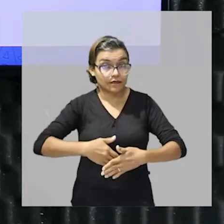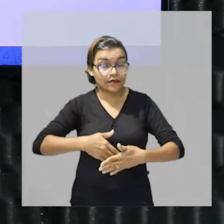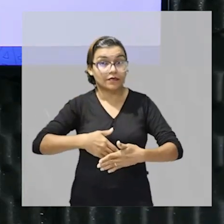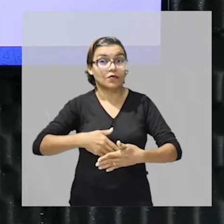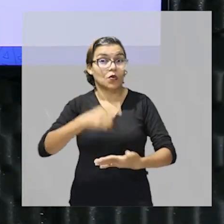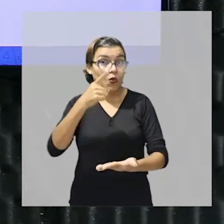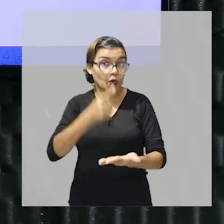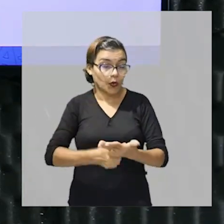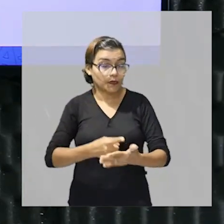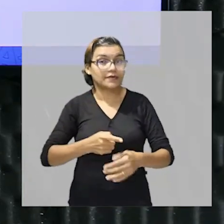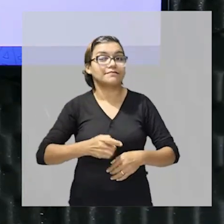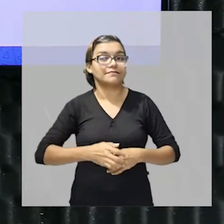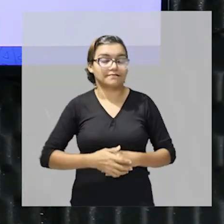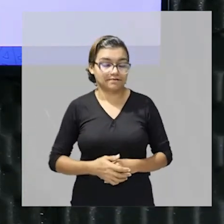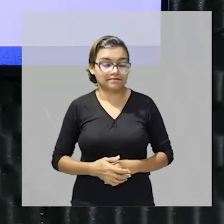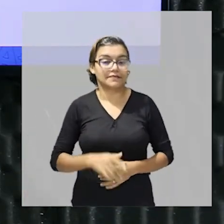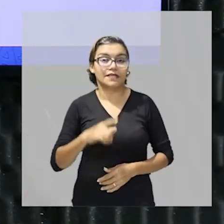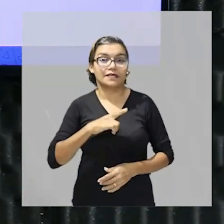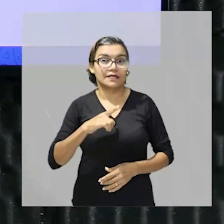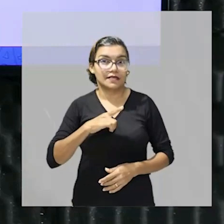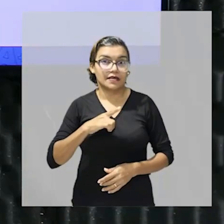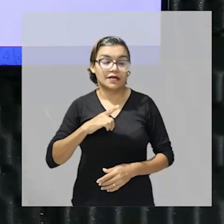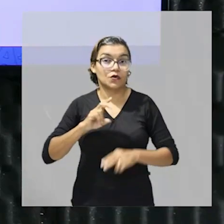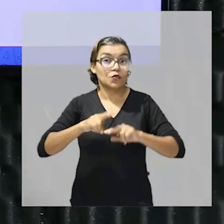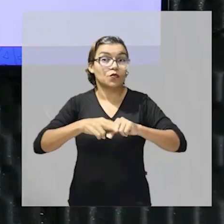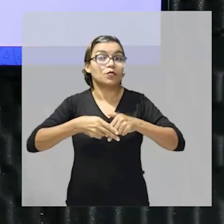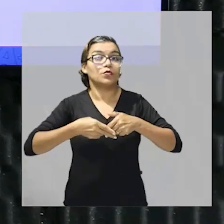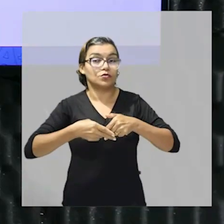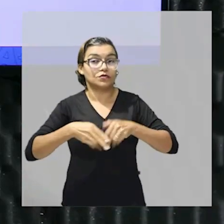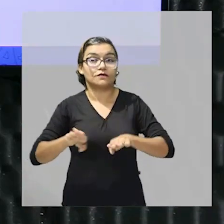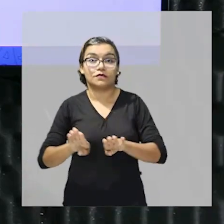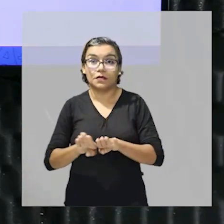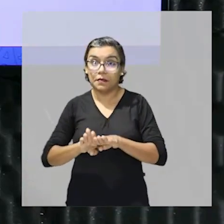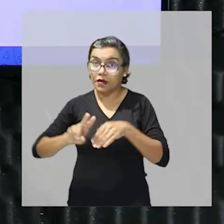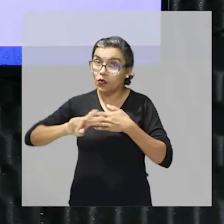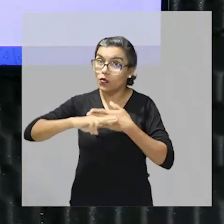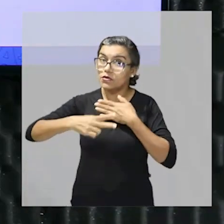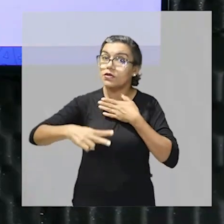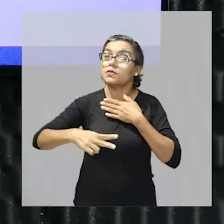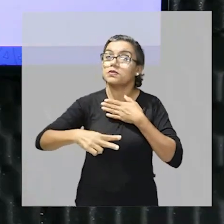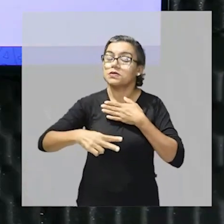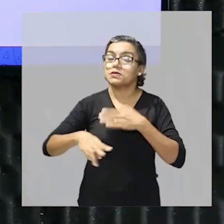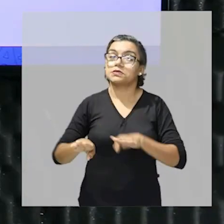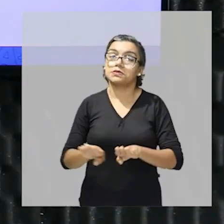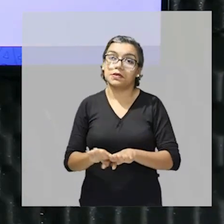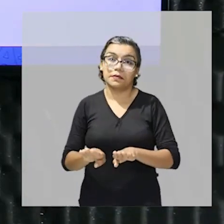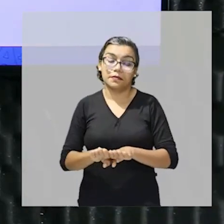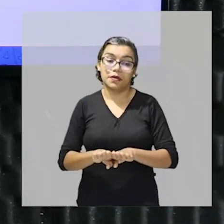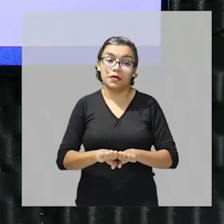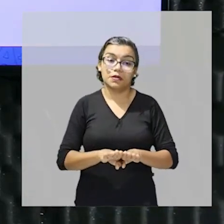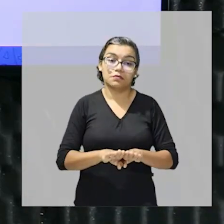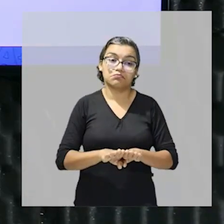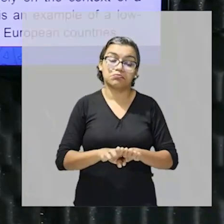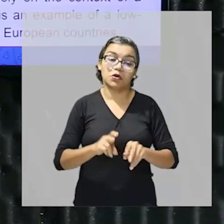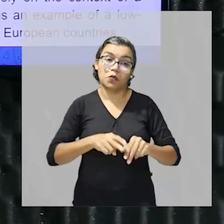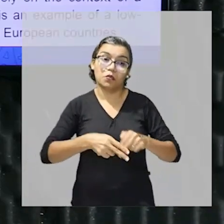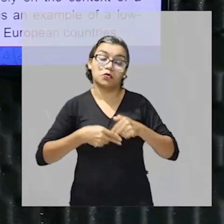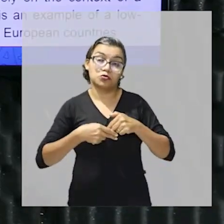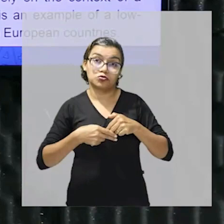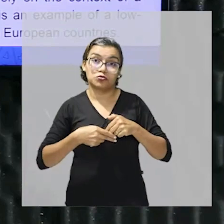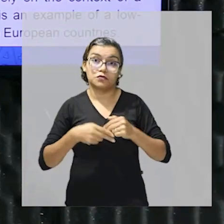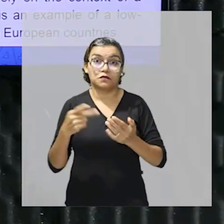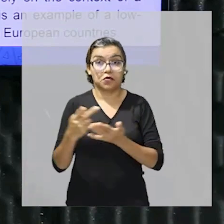remarcar. Aqui nós temos a ideia da causa e da consequência, também considerando um motivo para algo